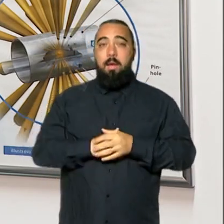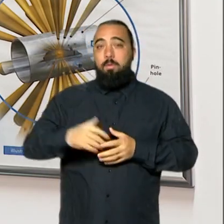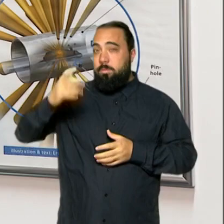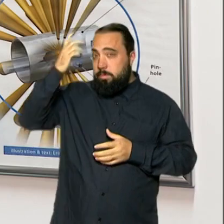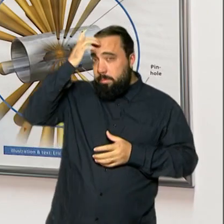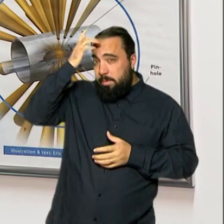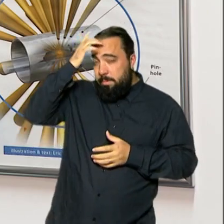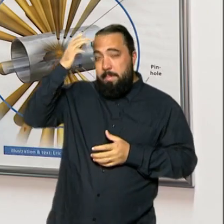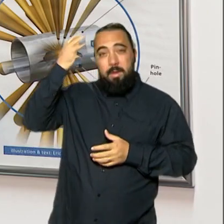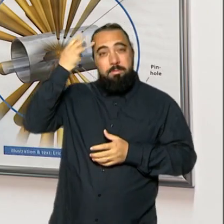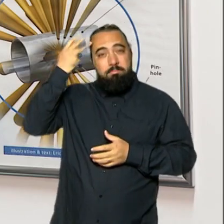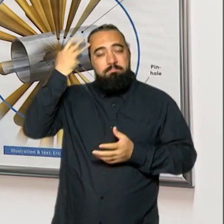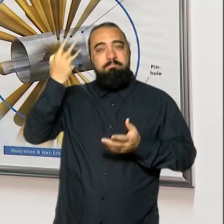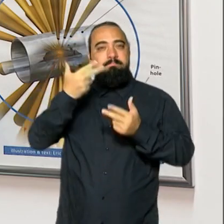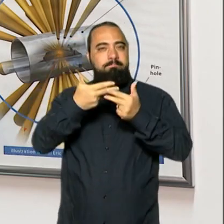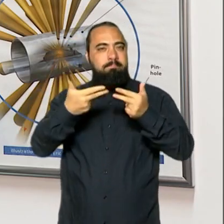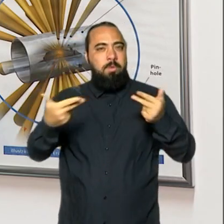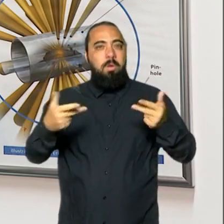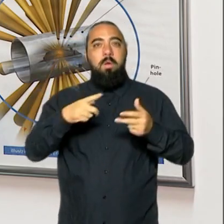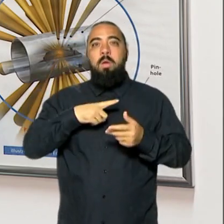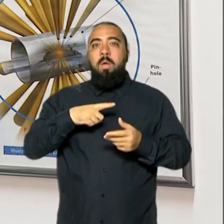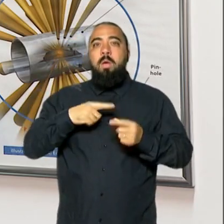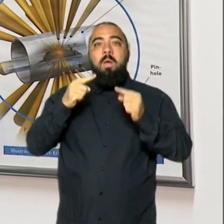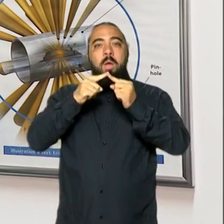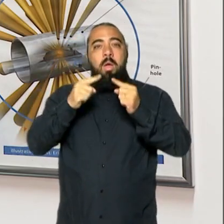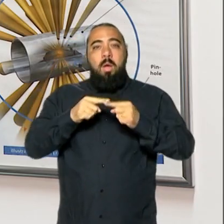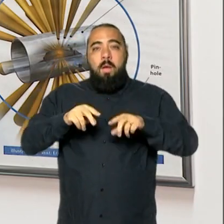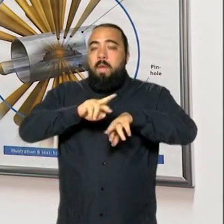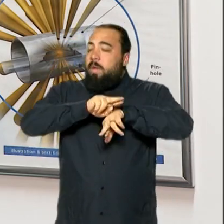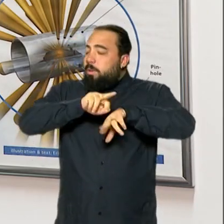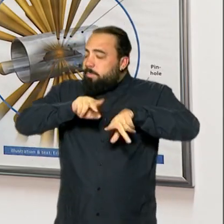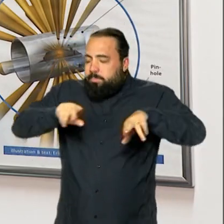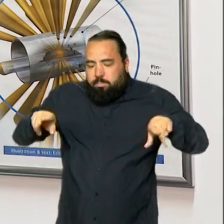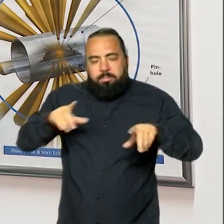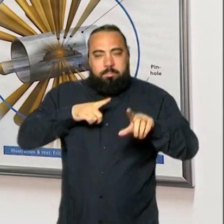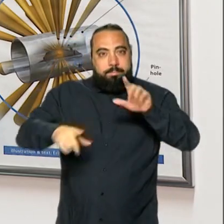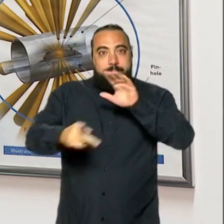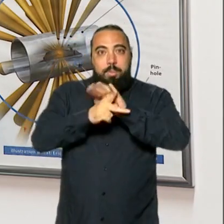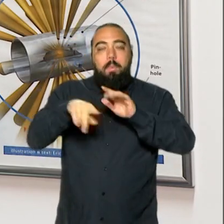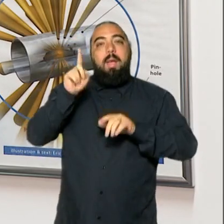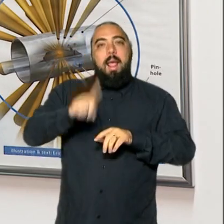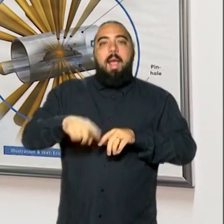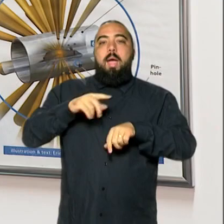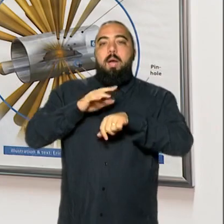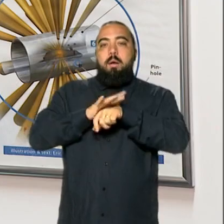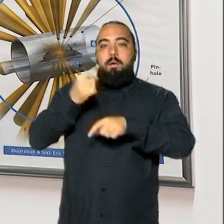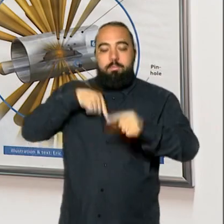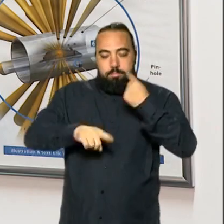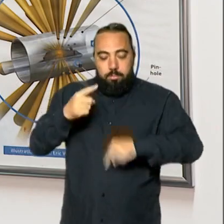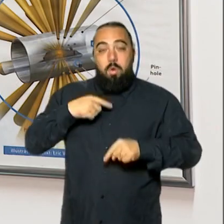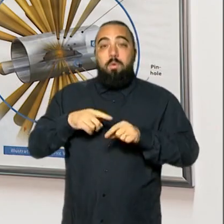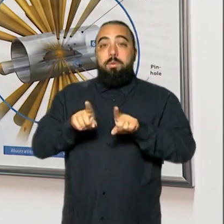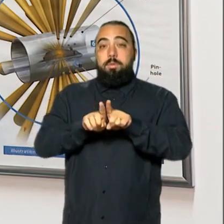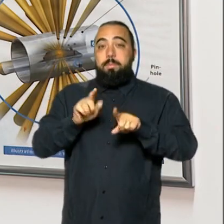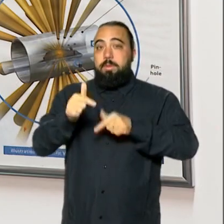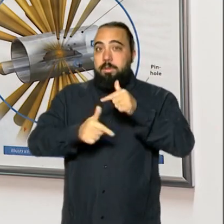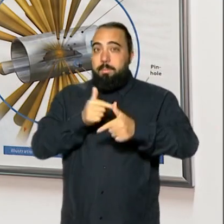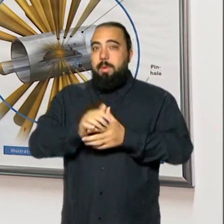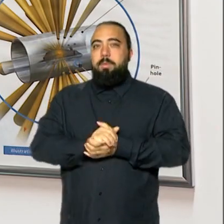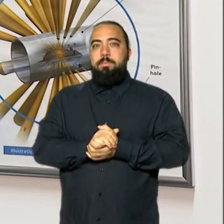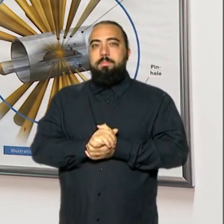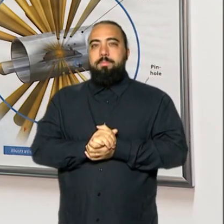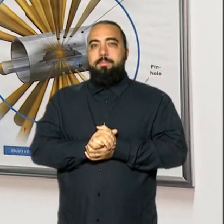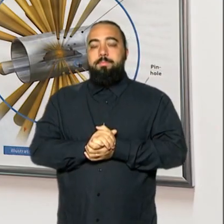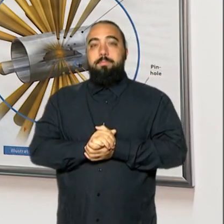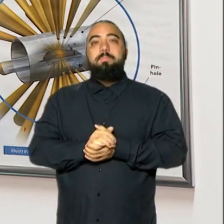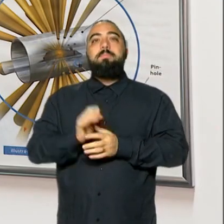Então, ela tem uma grande utilidade em diagnóstico de várias funcionalidades de órgãos e tecidos. Para a terapia, a